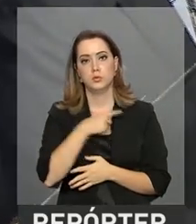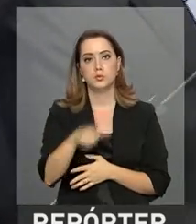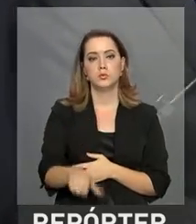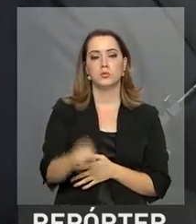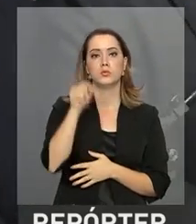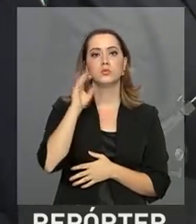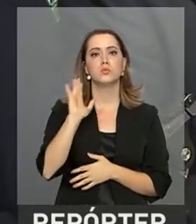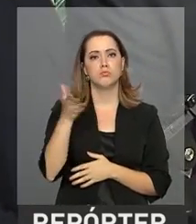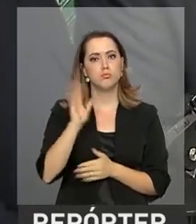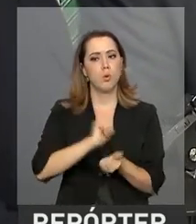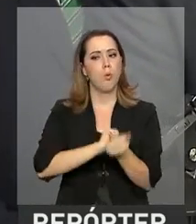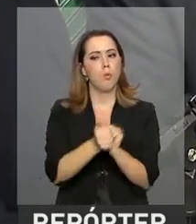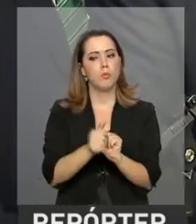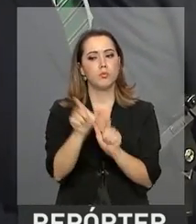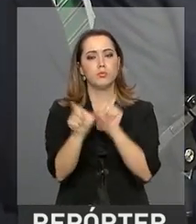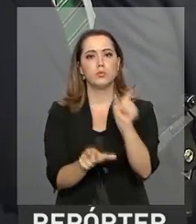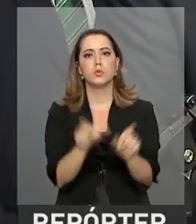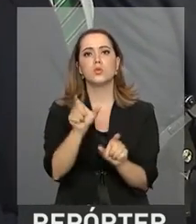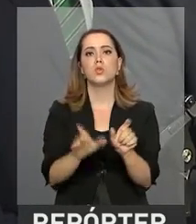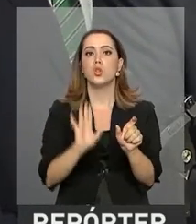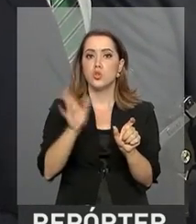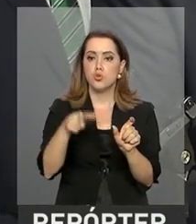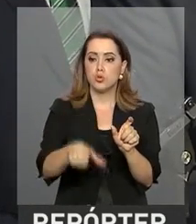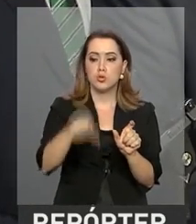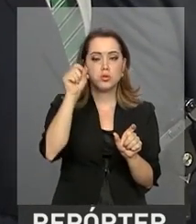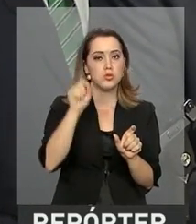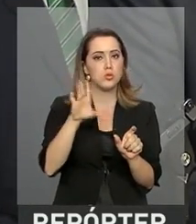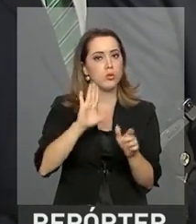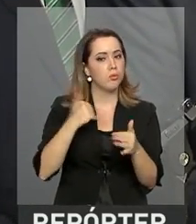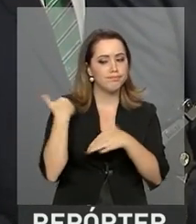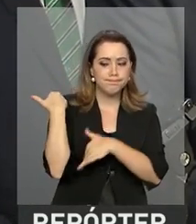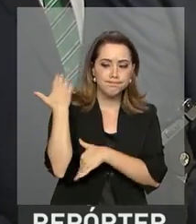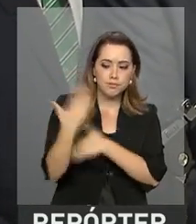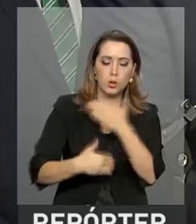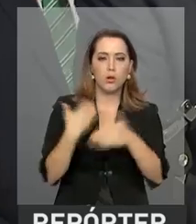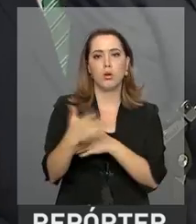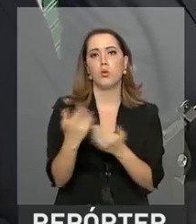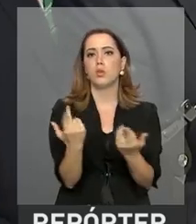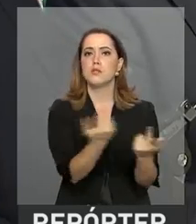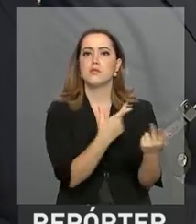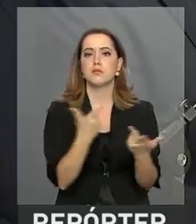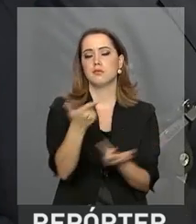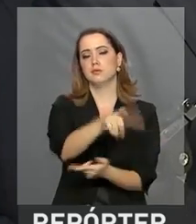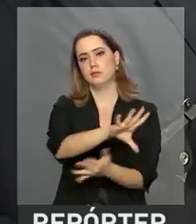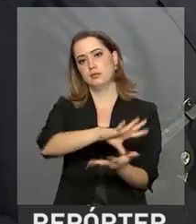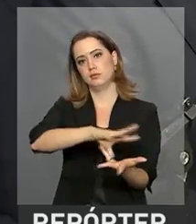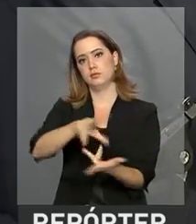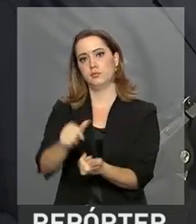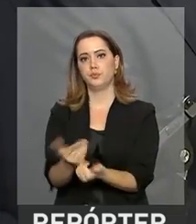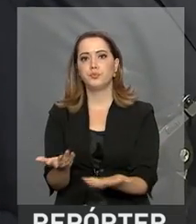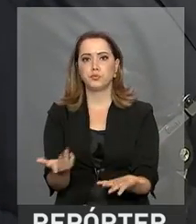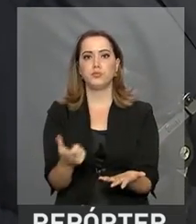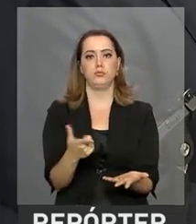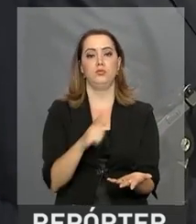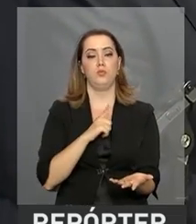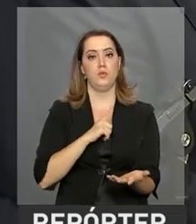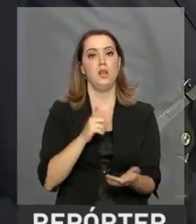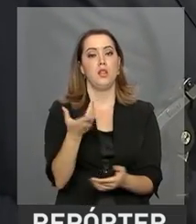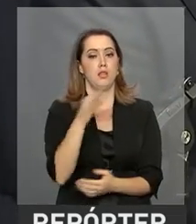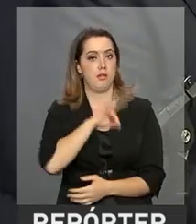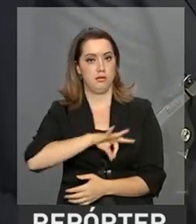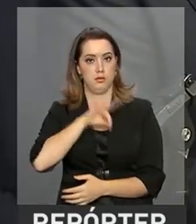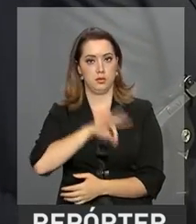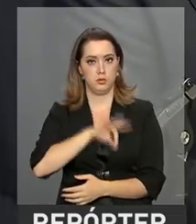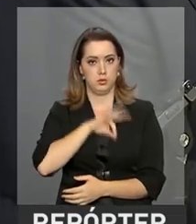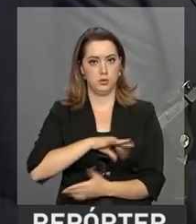de fato esportistas e foi assim que foi escolhido E é assim que funciona mundo a fora tiveram um salário né básico